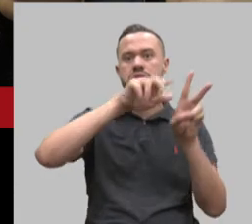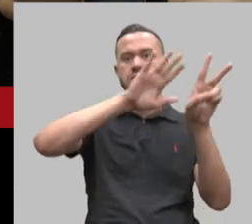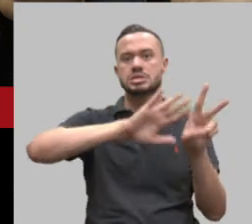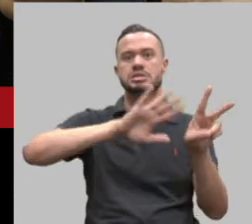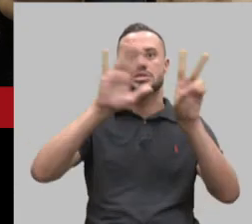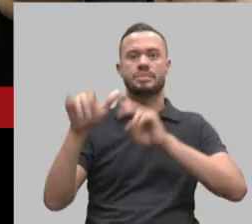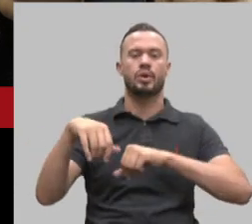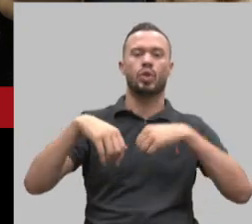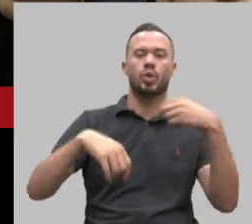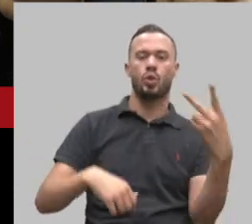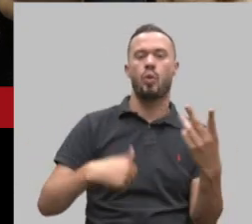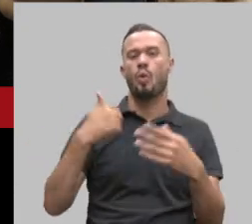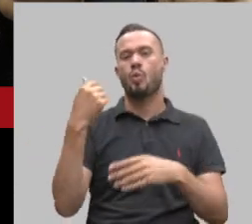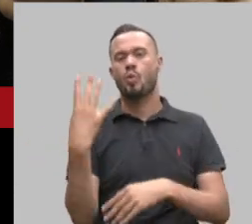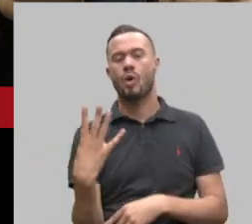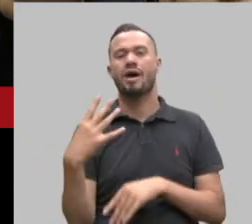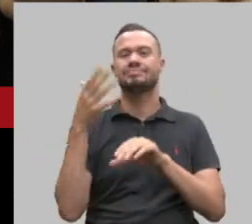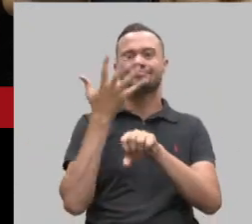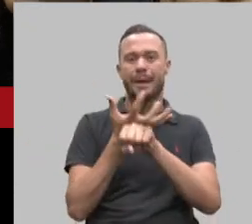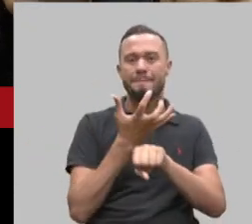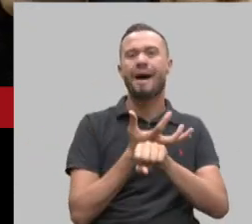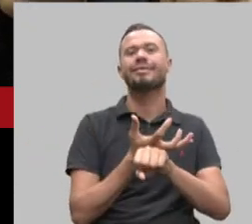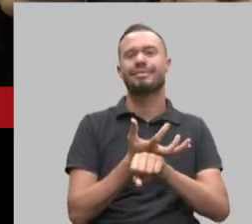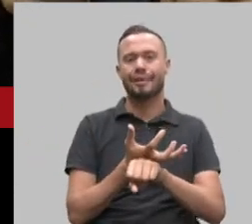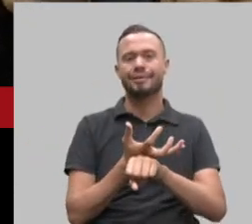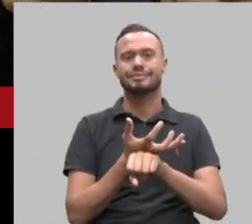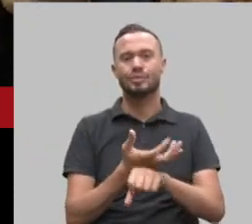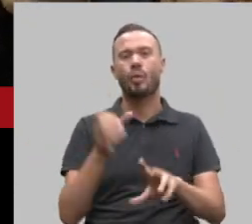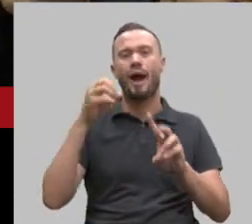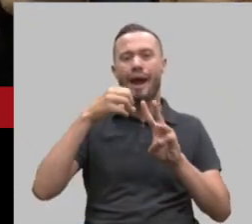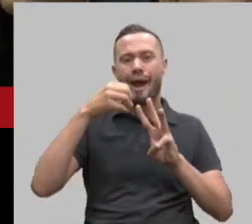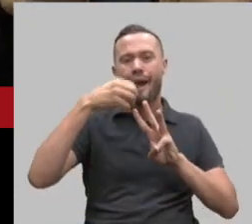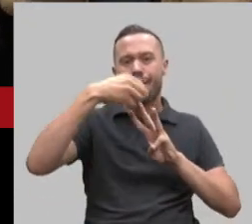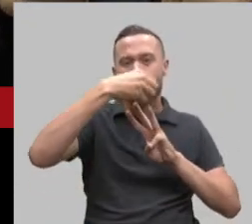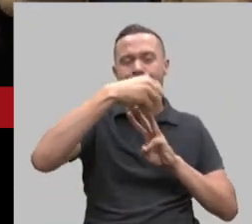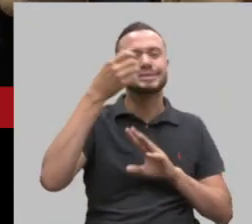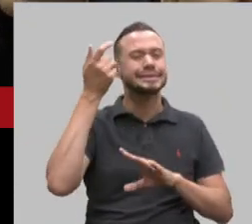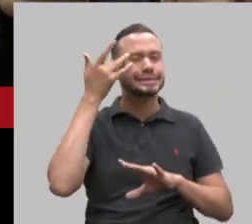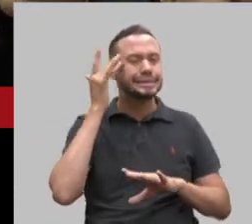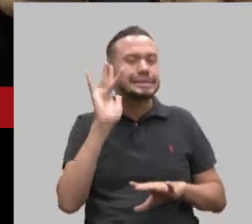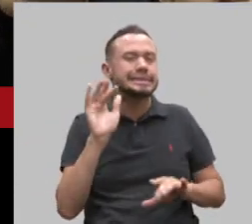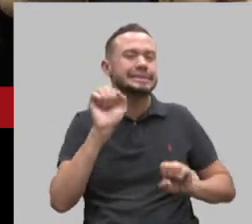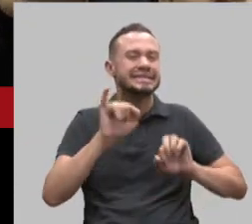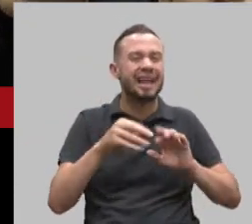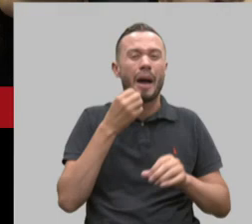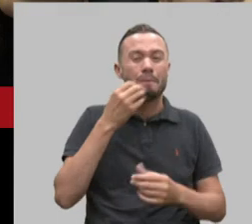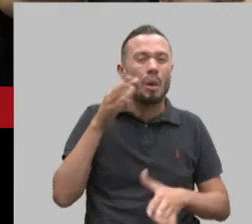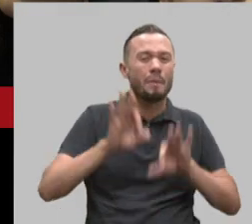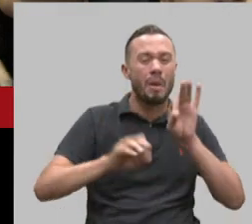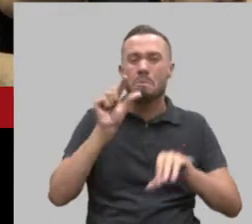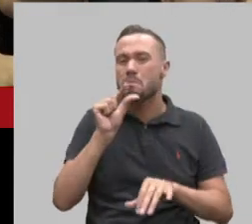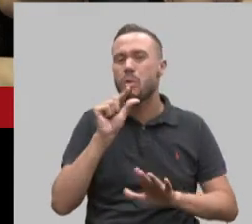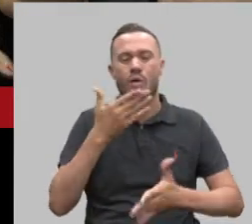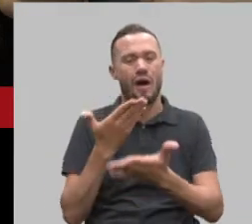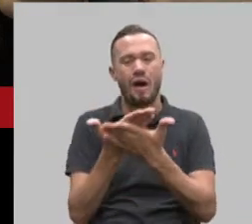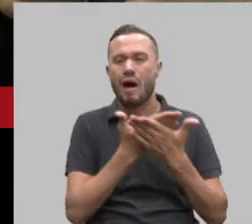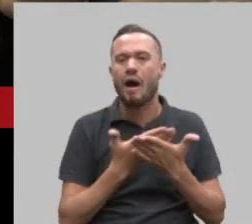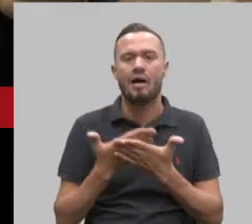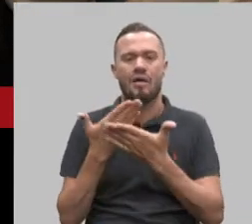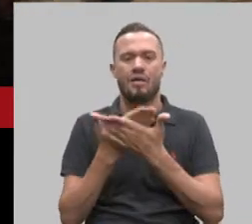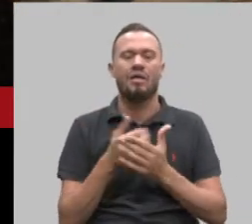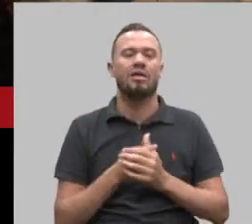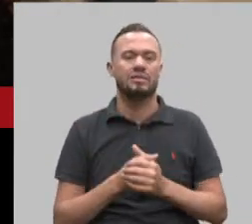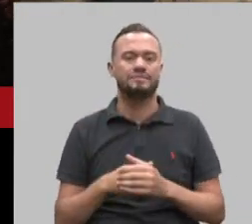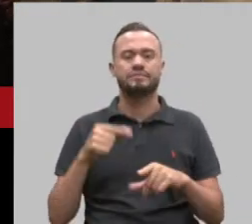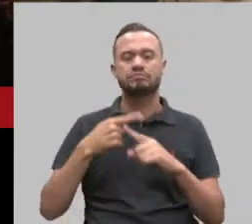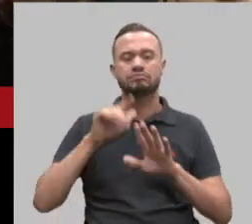aulas de matérias relacionadas ao Enem Será que isso será o suficiente pra gente poder se preparar porque muitas vezes as pessoas falam